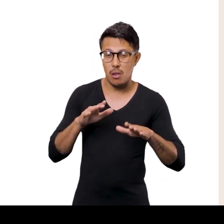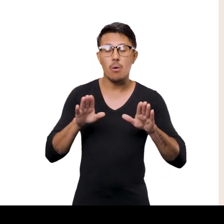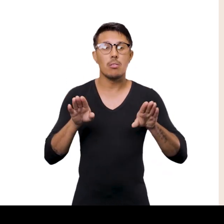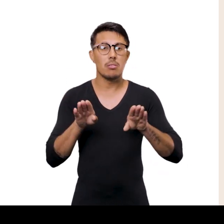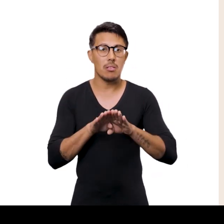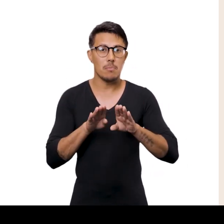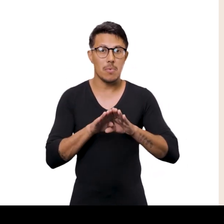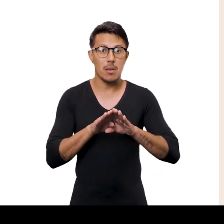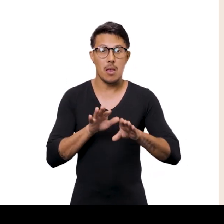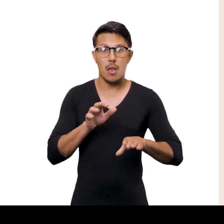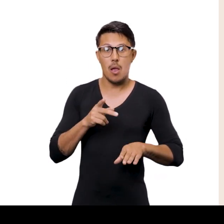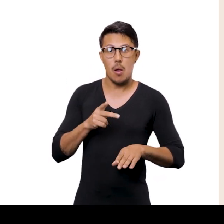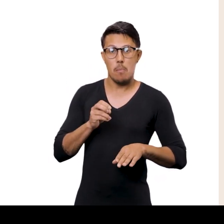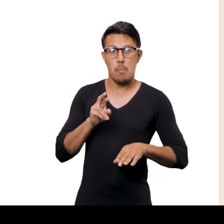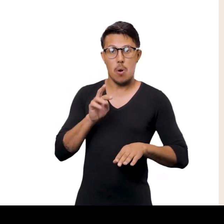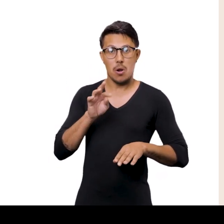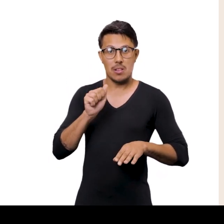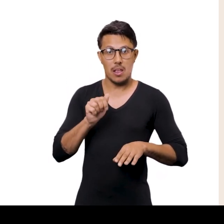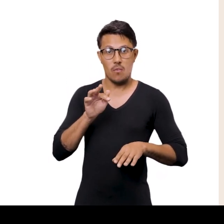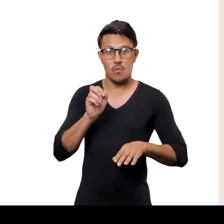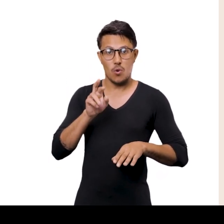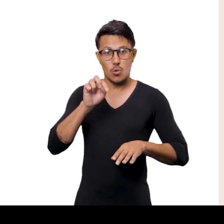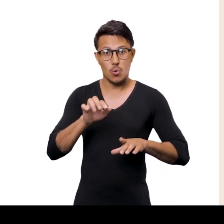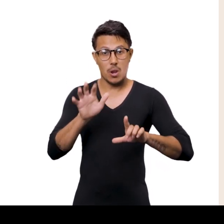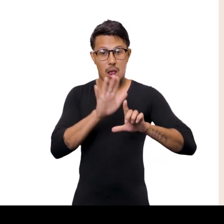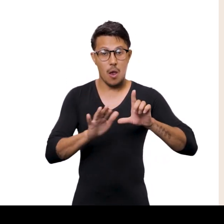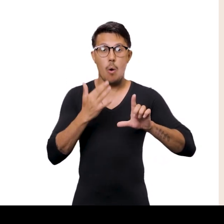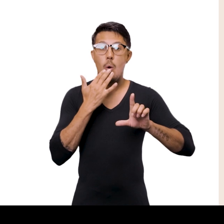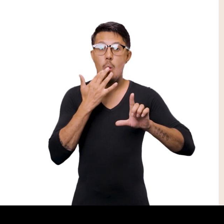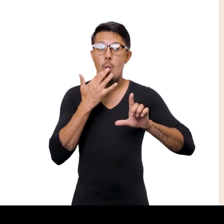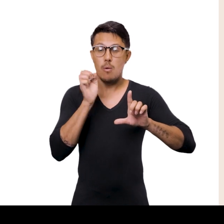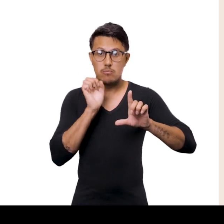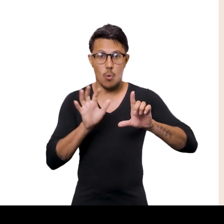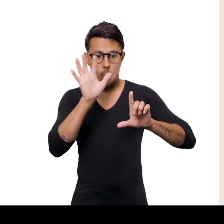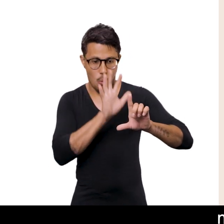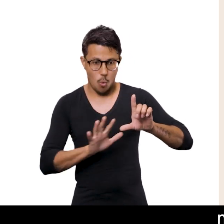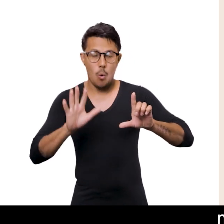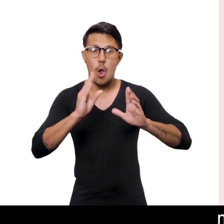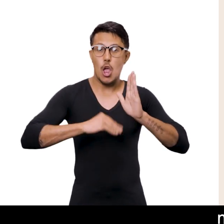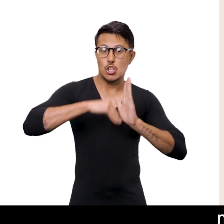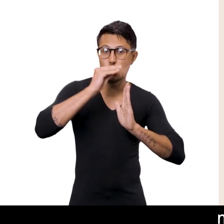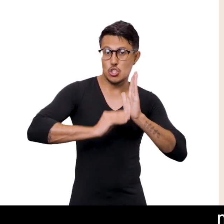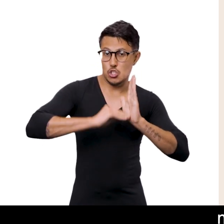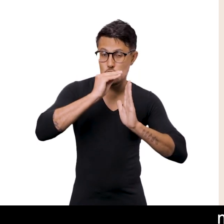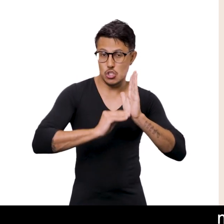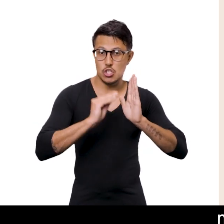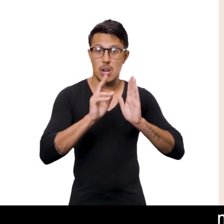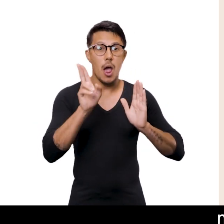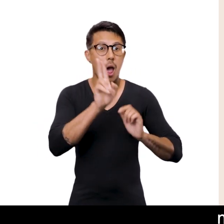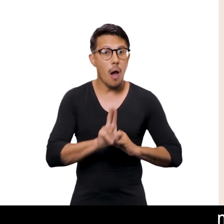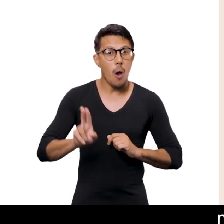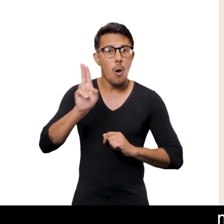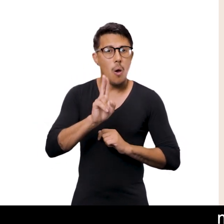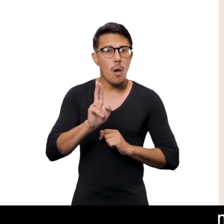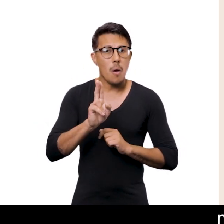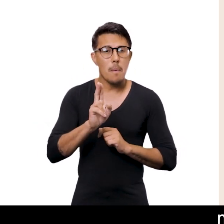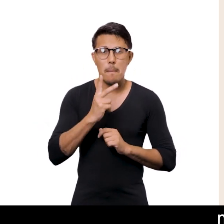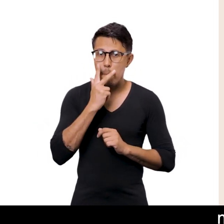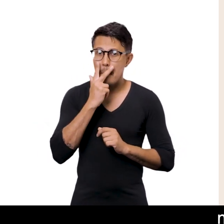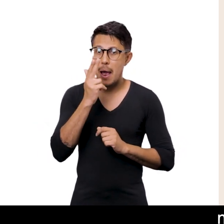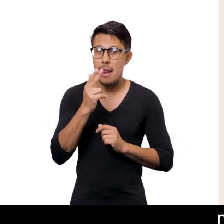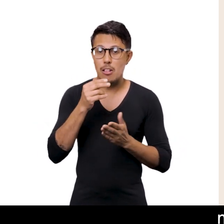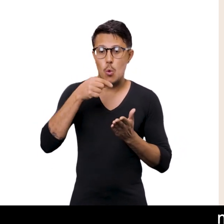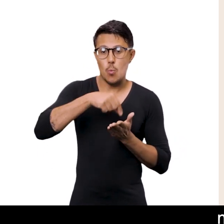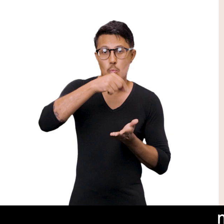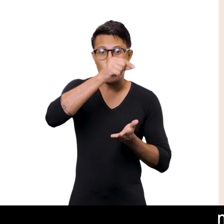como em O Porta-Fortuna, ou em um fundo colorido no qual a tinta acrílica é usada